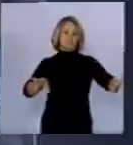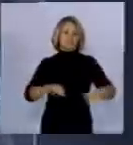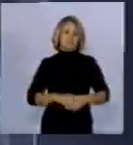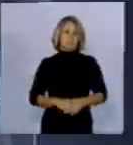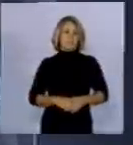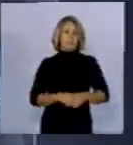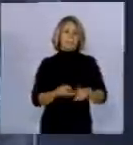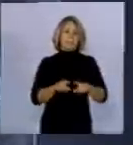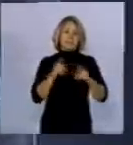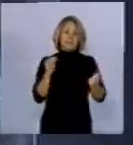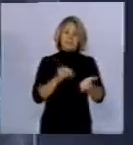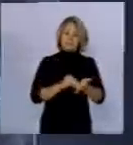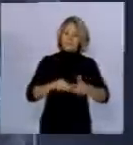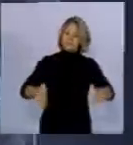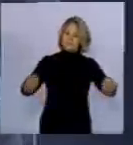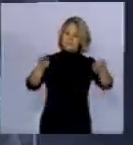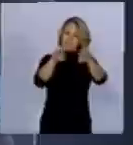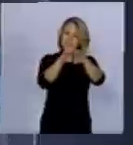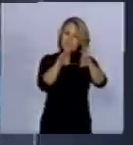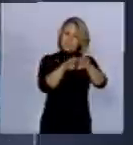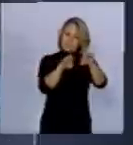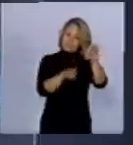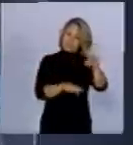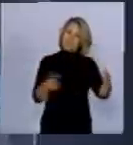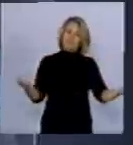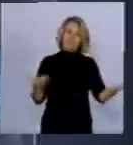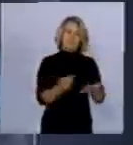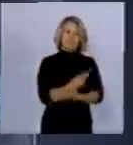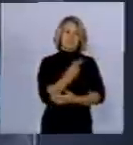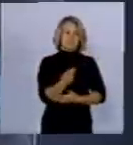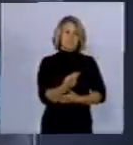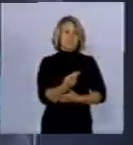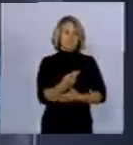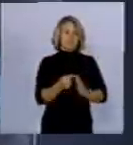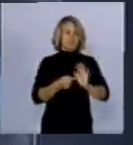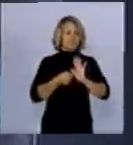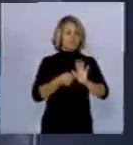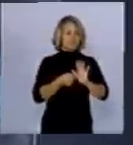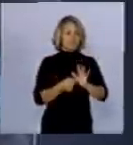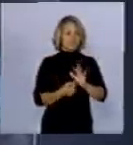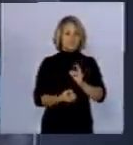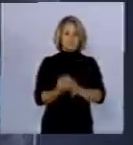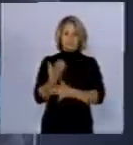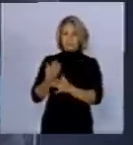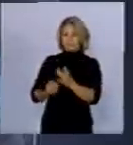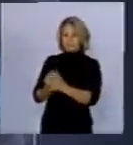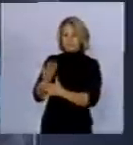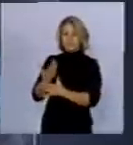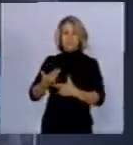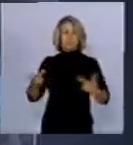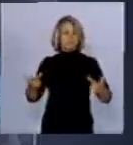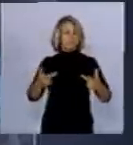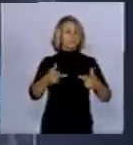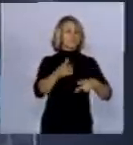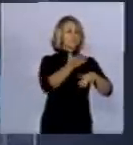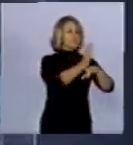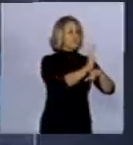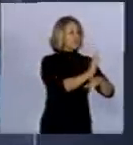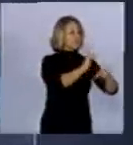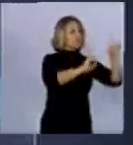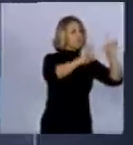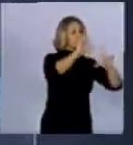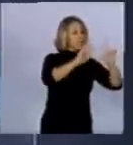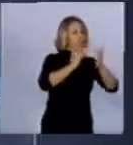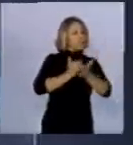esse desequilíbrio concorrencial que permeia a evolução da cadeia de produção de conteúdos audiovisuais desde a sua